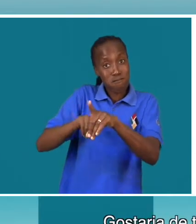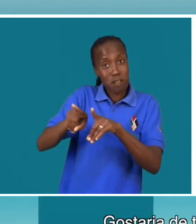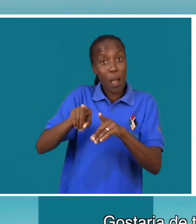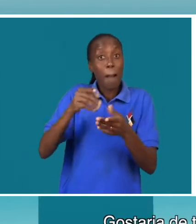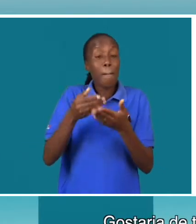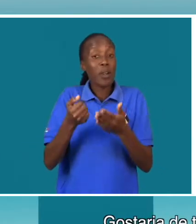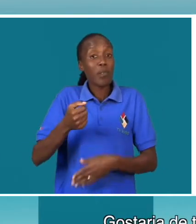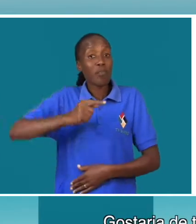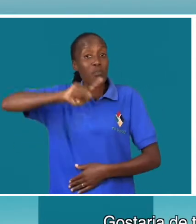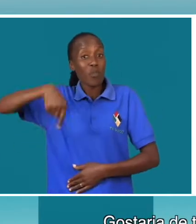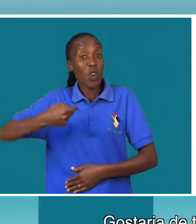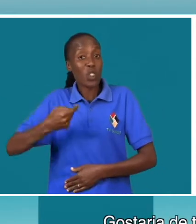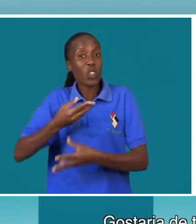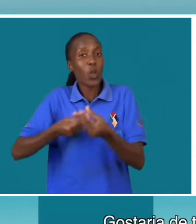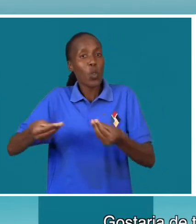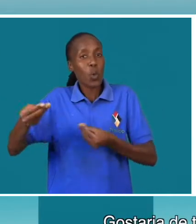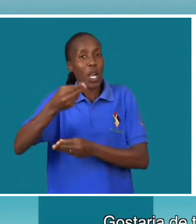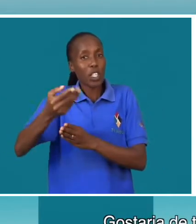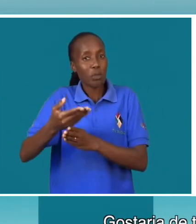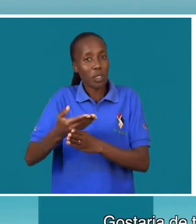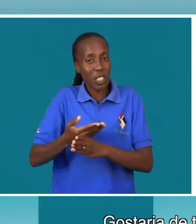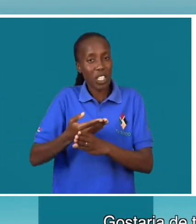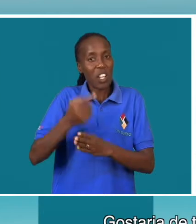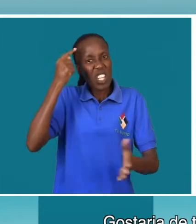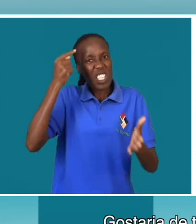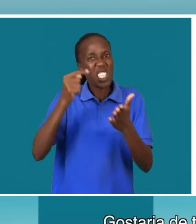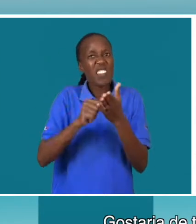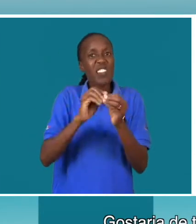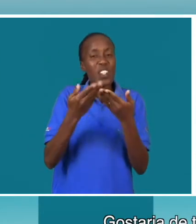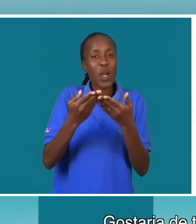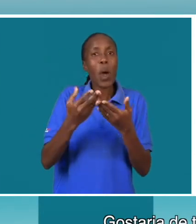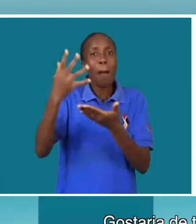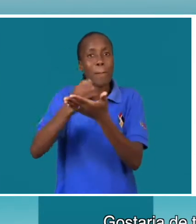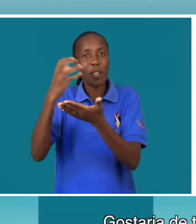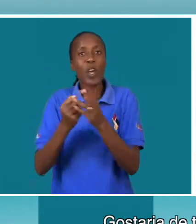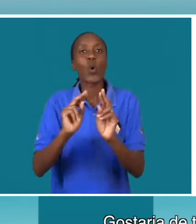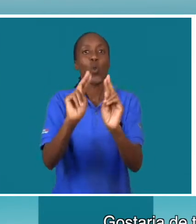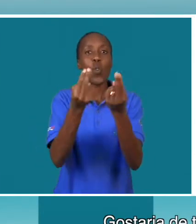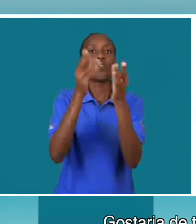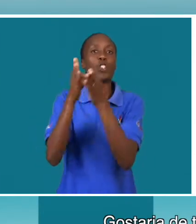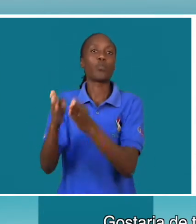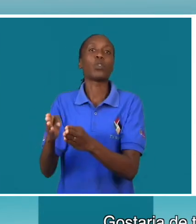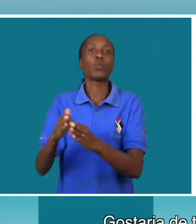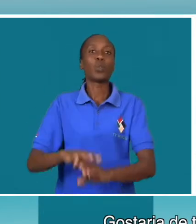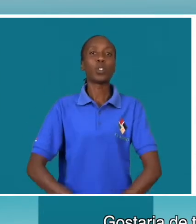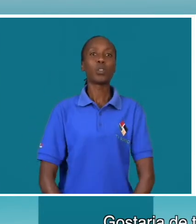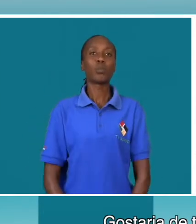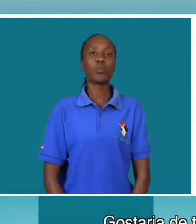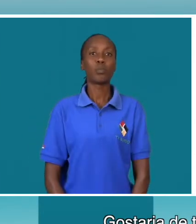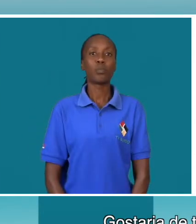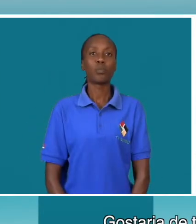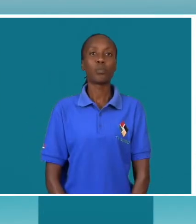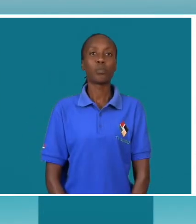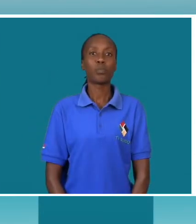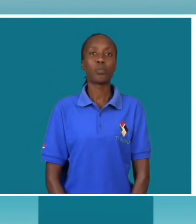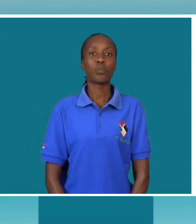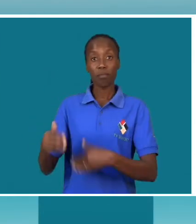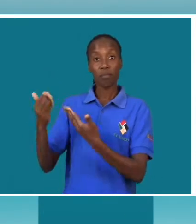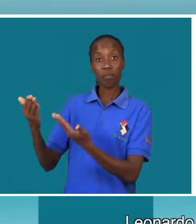Então, eu gostaria que tivesse mais apoio ainda para essa preparação para os Jogos Paralímpicos de Tórquio